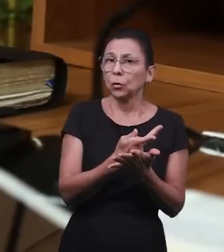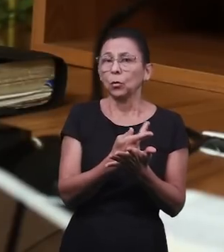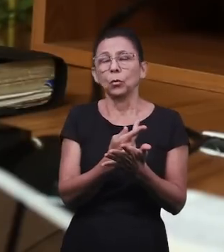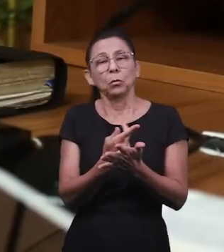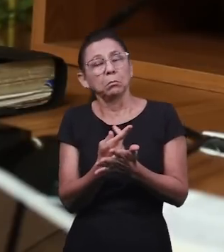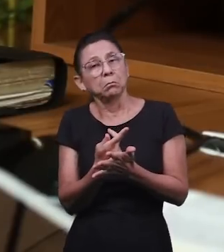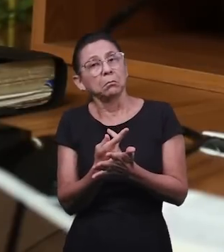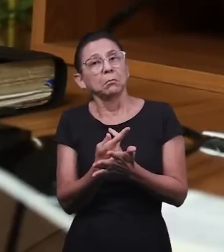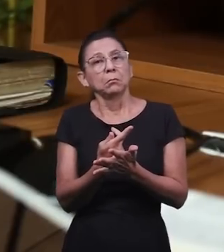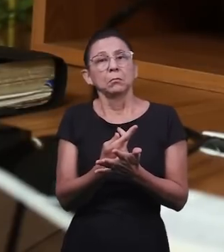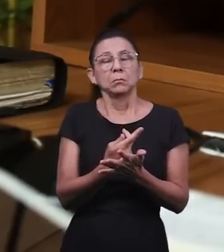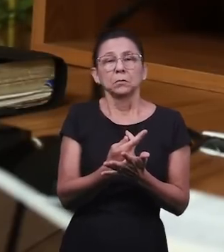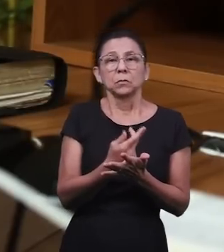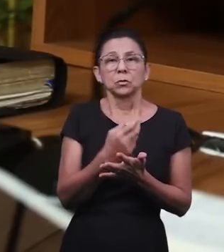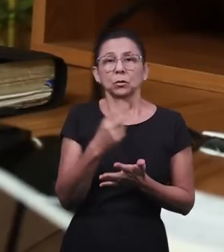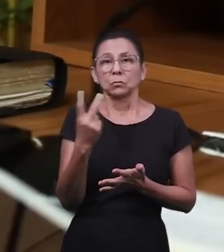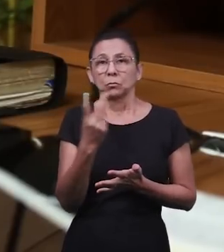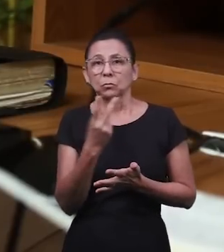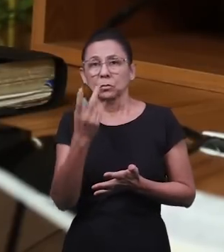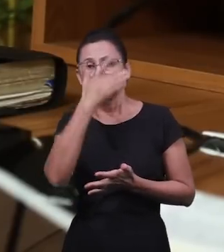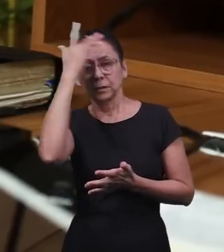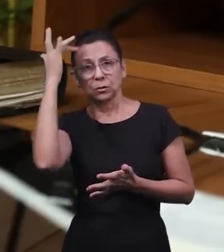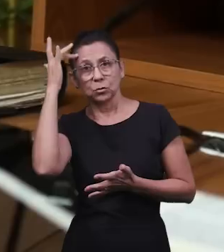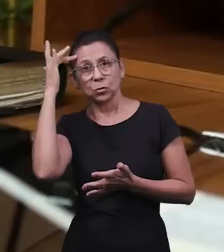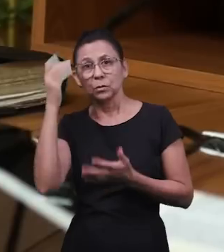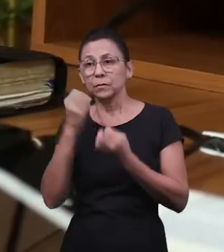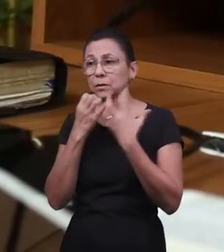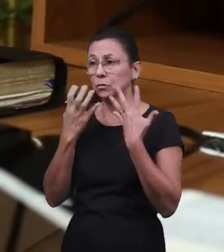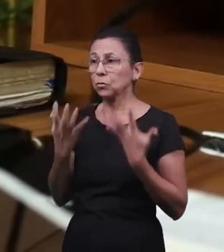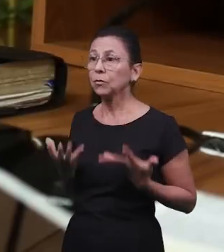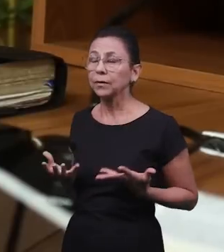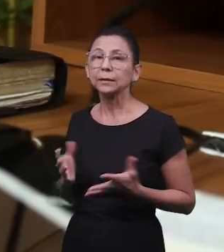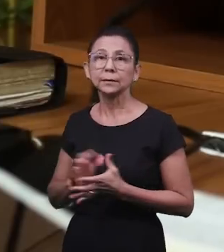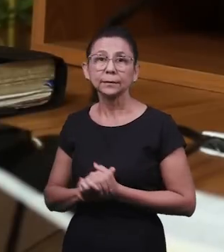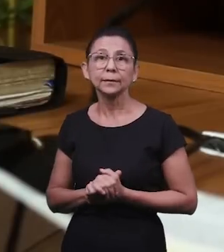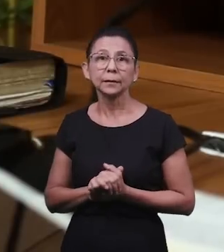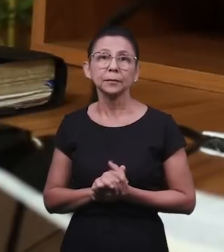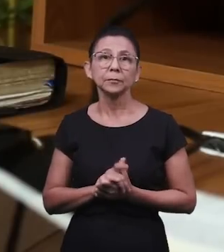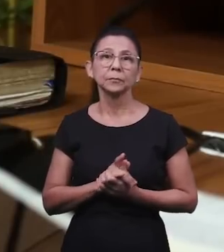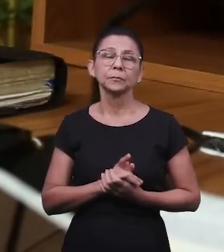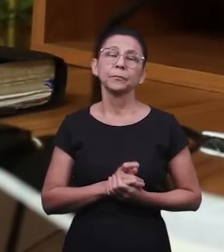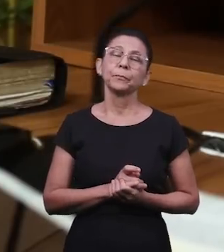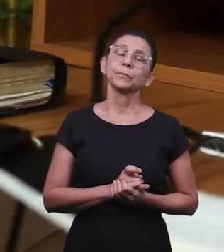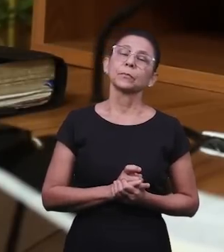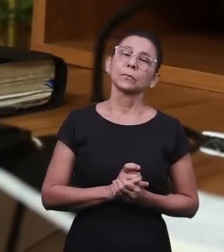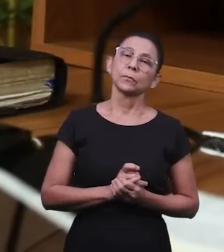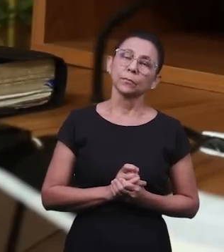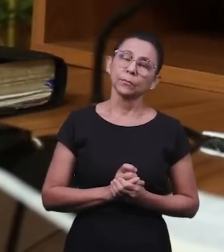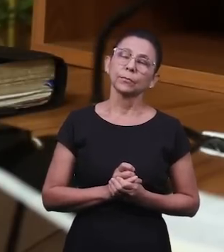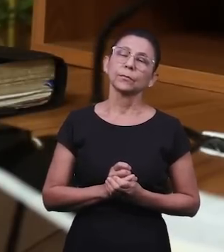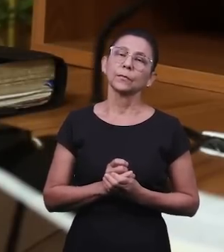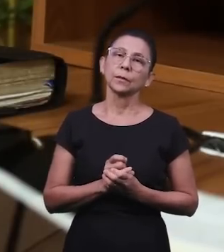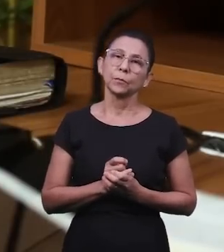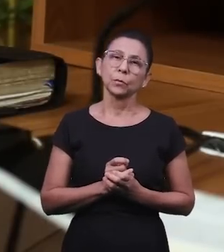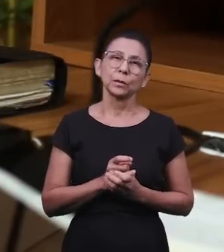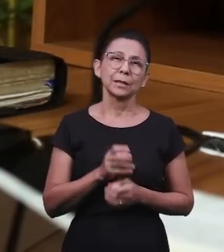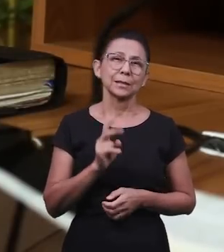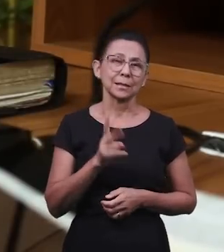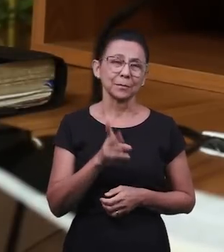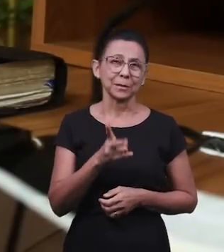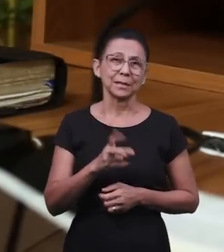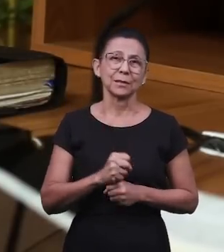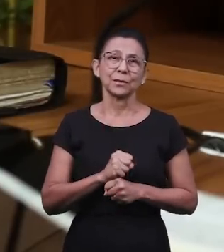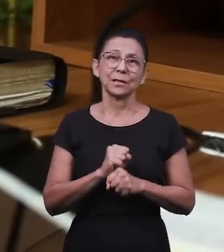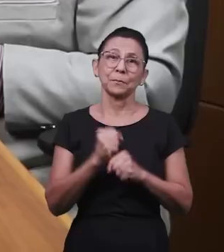errou diante de você somente, é só diante de você. Porque se você humilha tanto ele, que é sempre a confissão de uma falha, é humilhante.